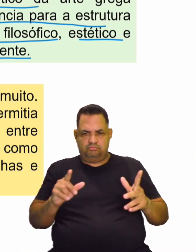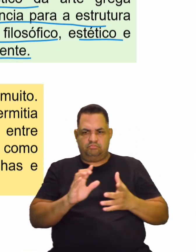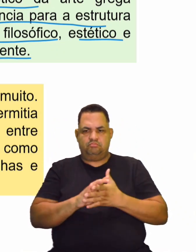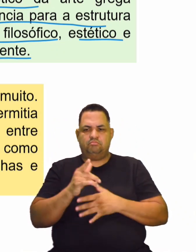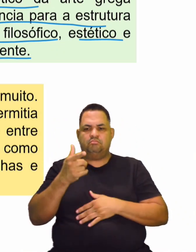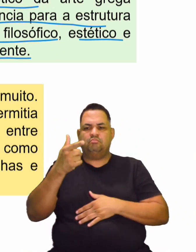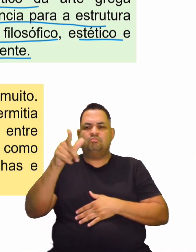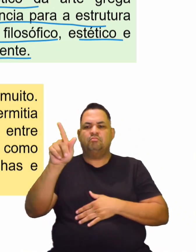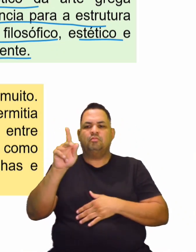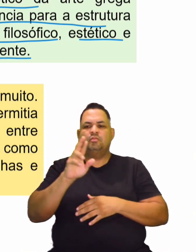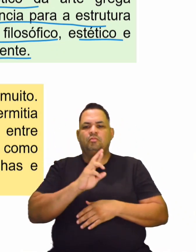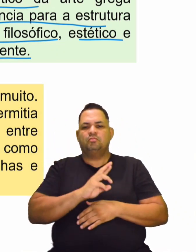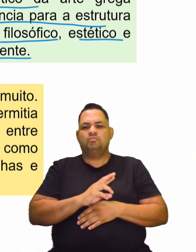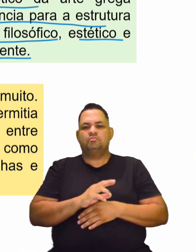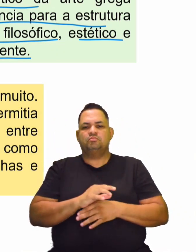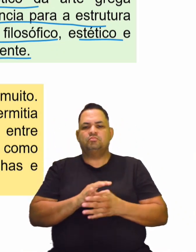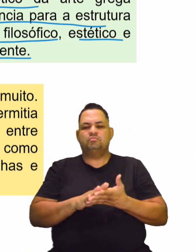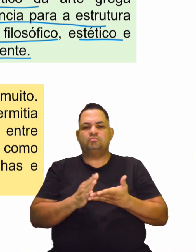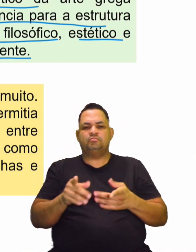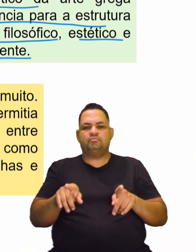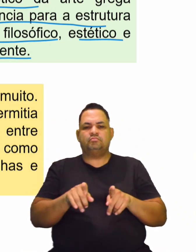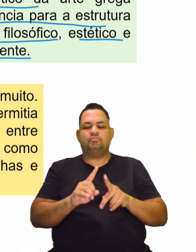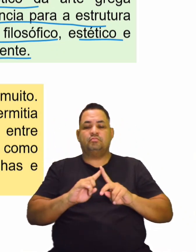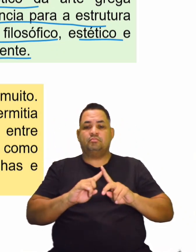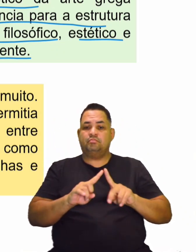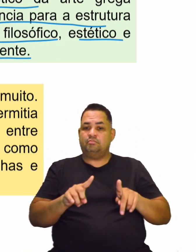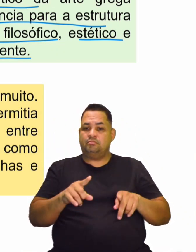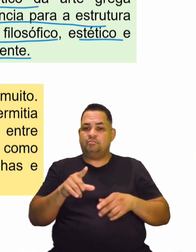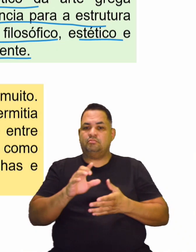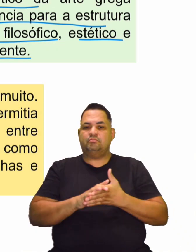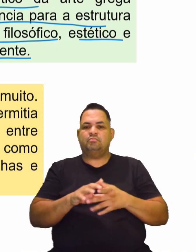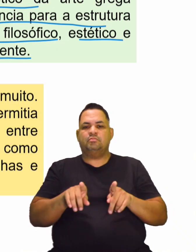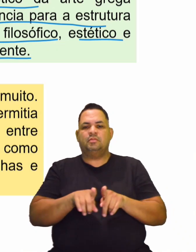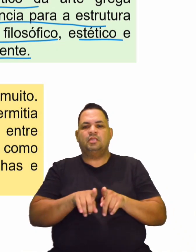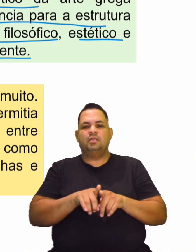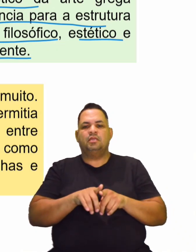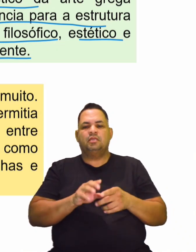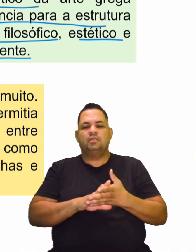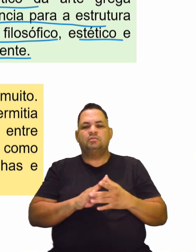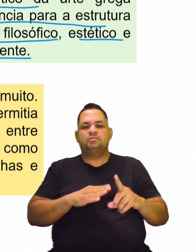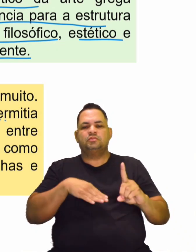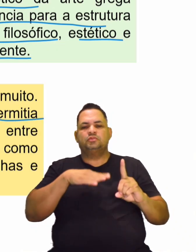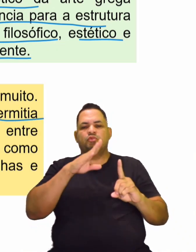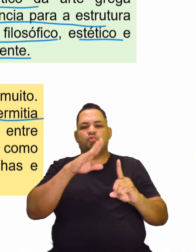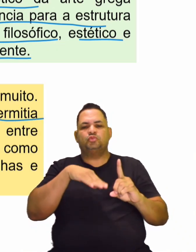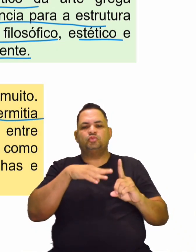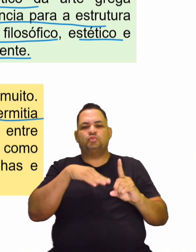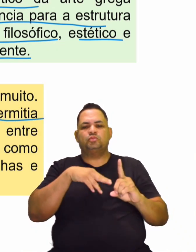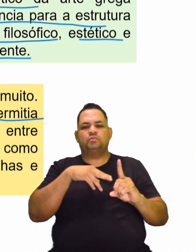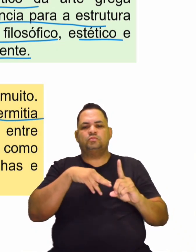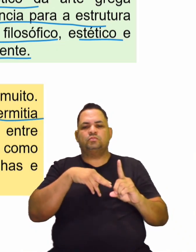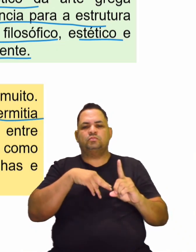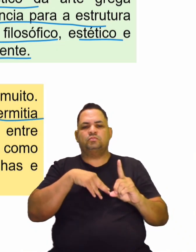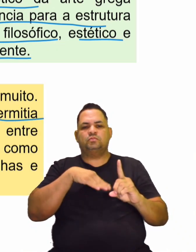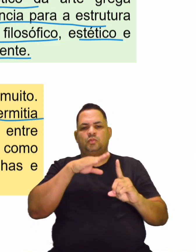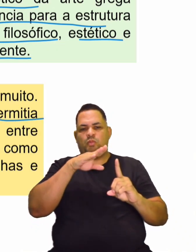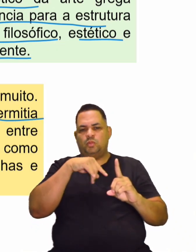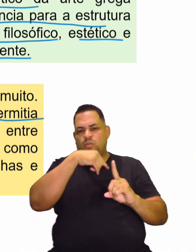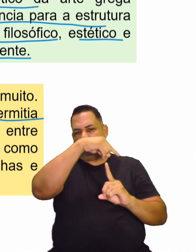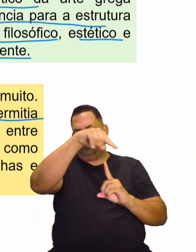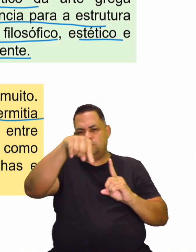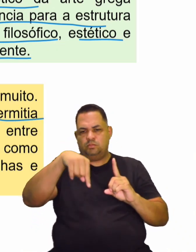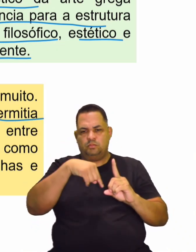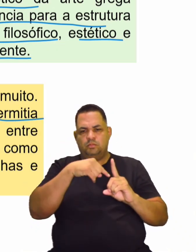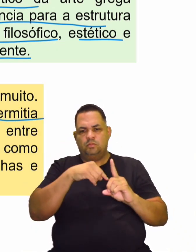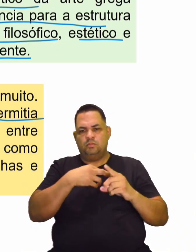outras religiões, embora politeísta, ou seja, vários deuses, né? E permitiam uma relação